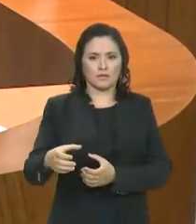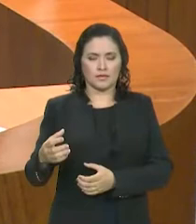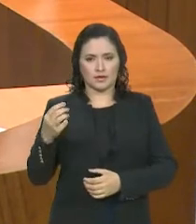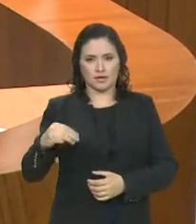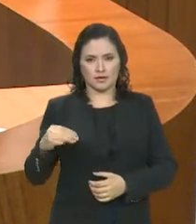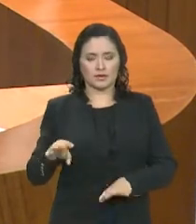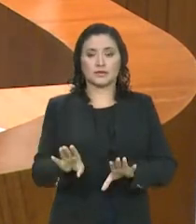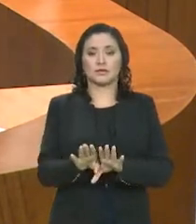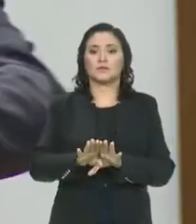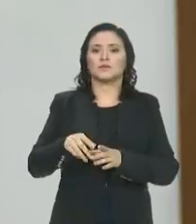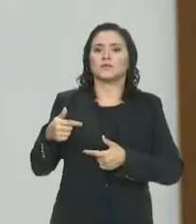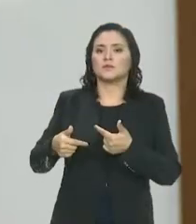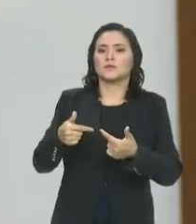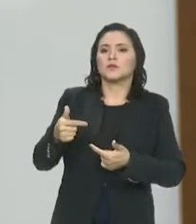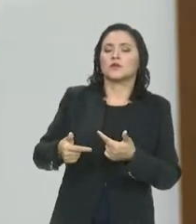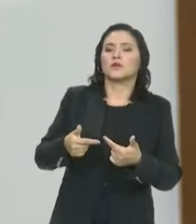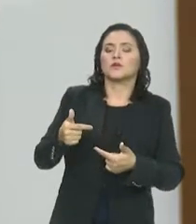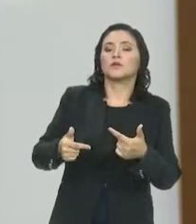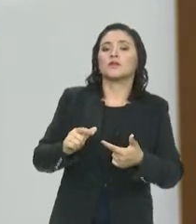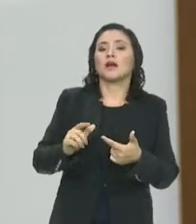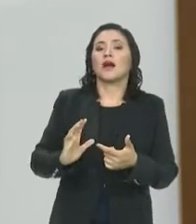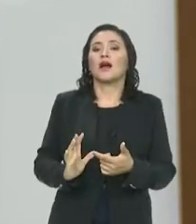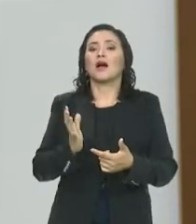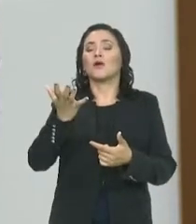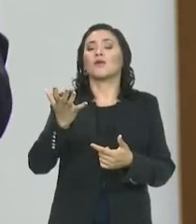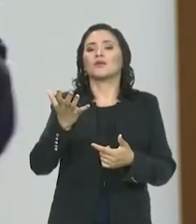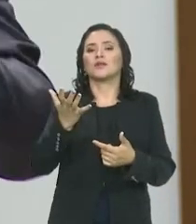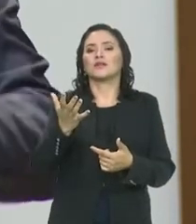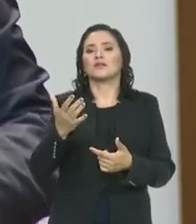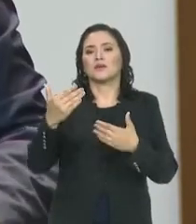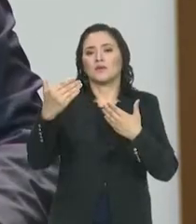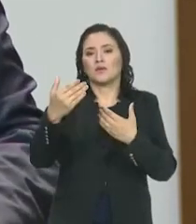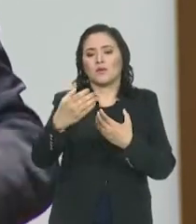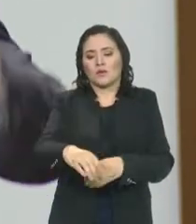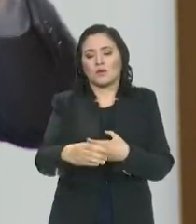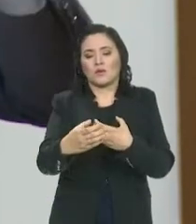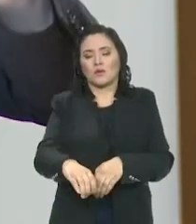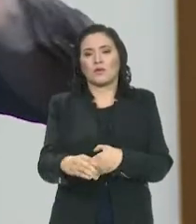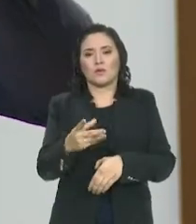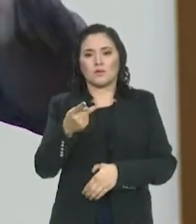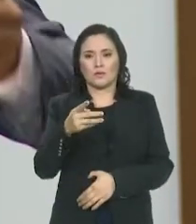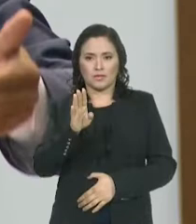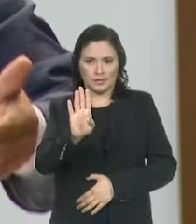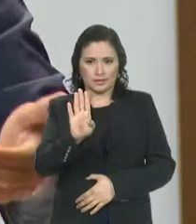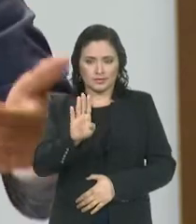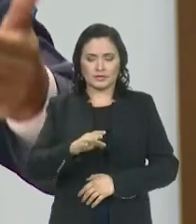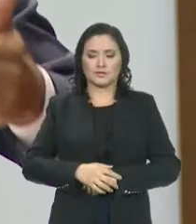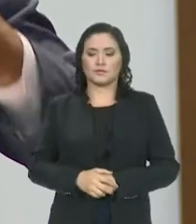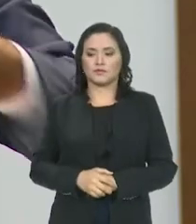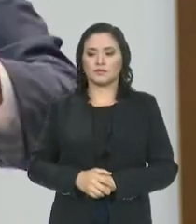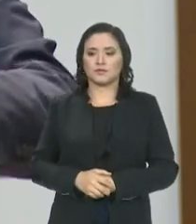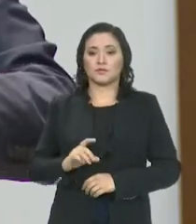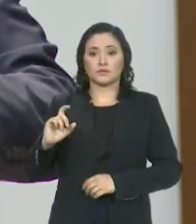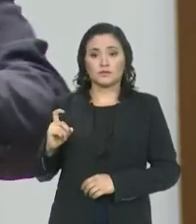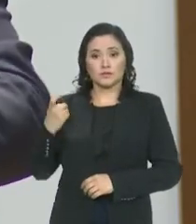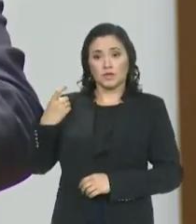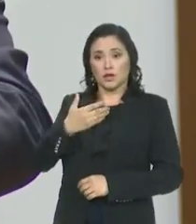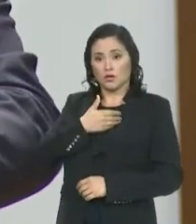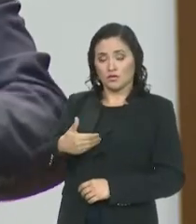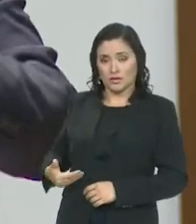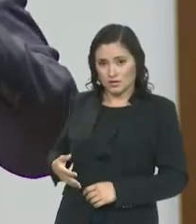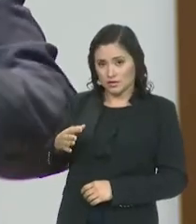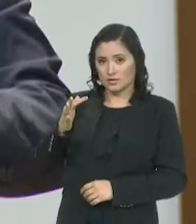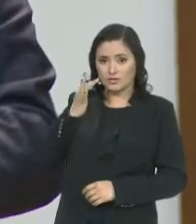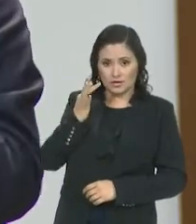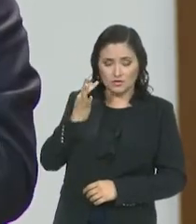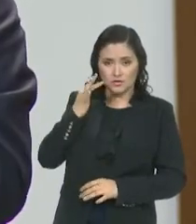a luta pela realização de concurso público. Vejo que no governo anterior, o ex-governador Flávio Dino, ele anunciou todos os anos,